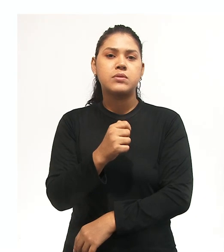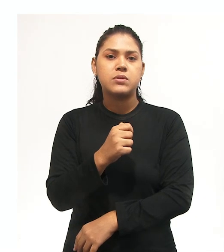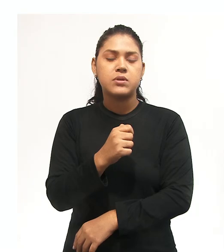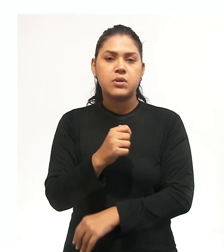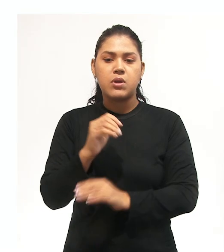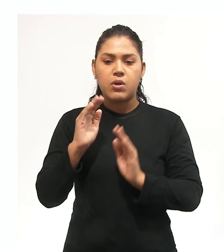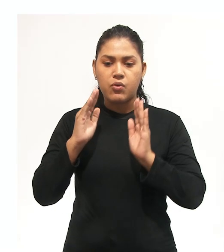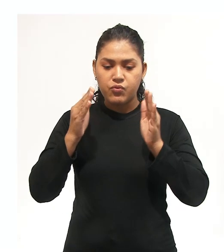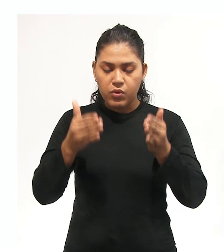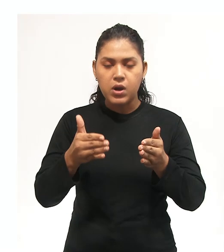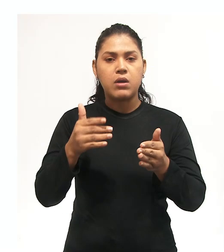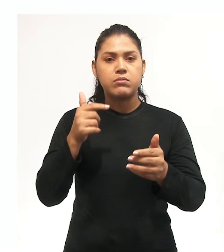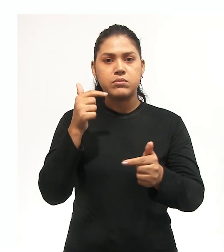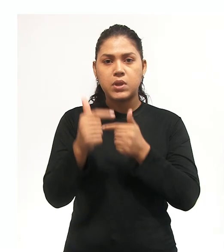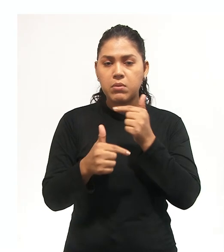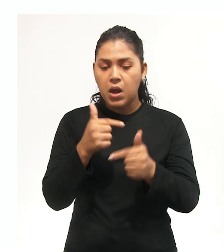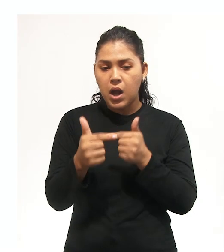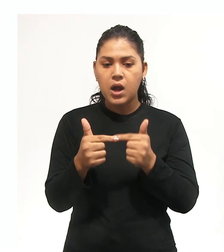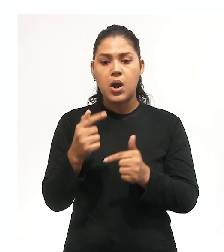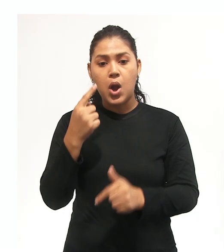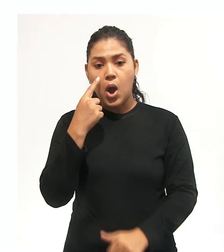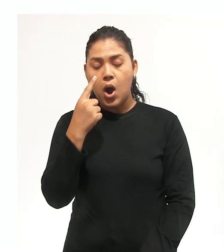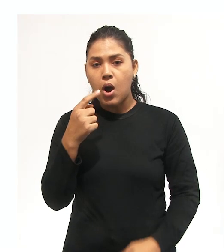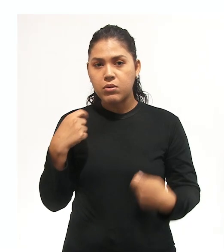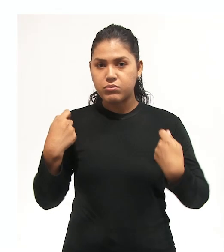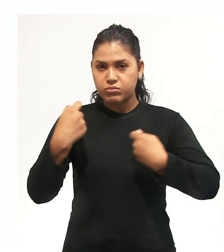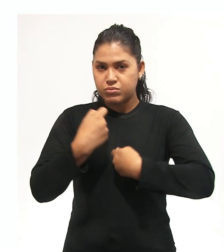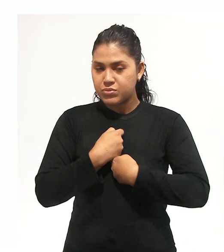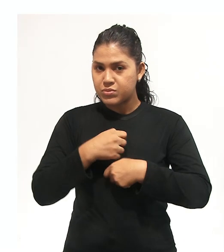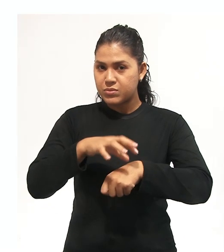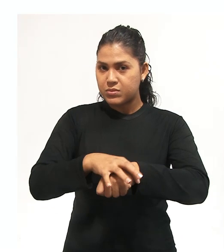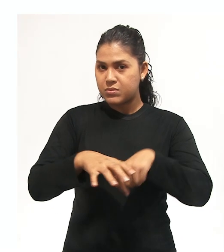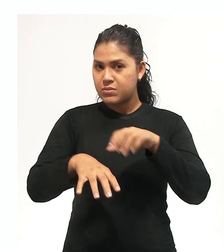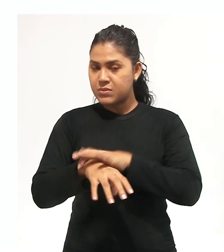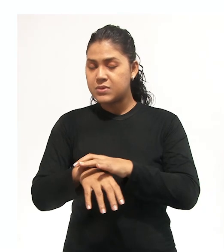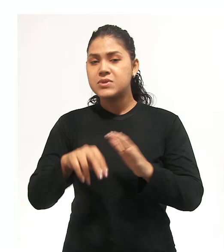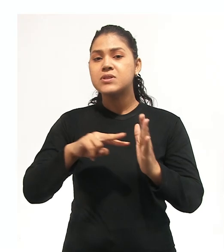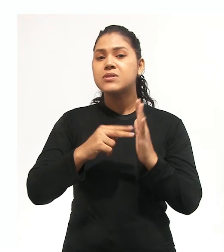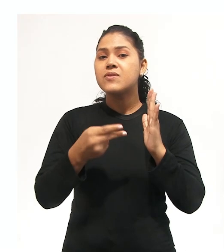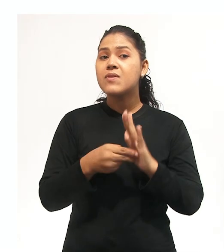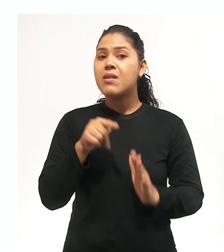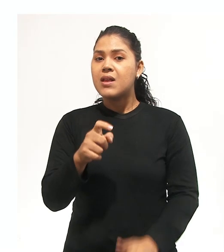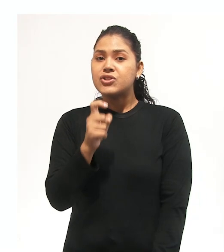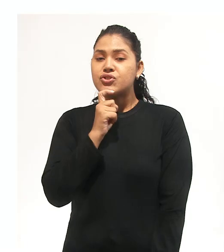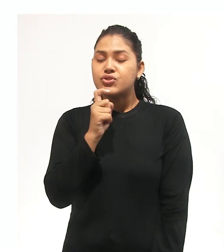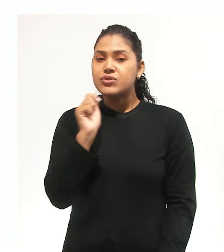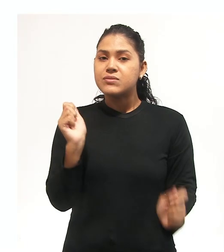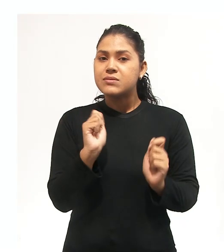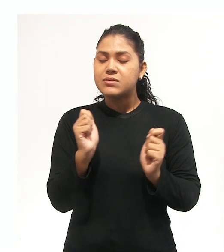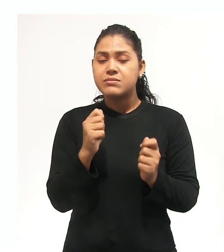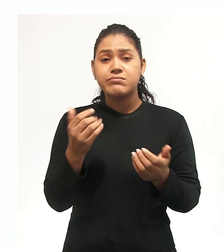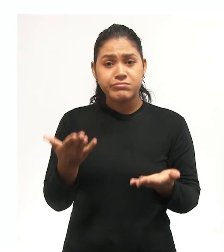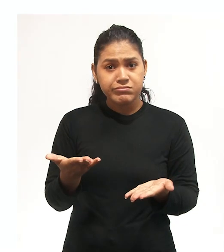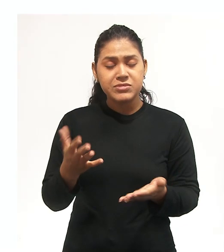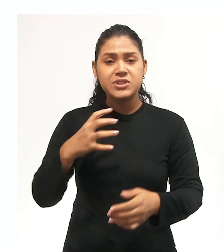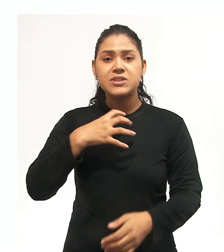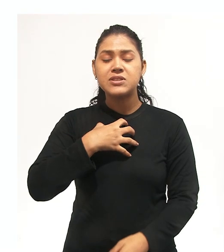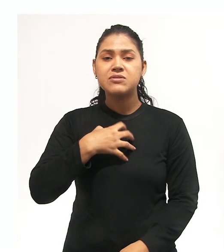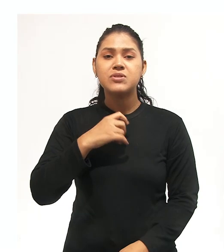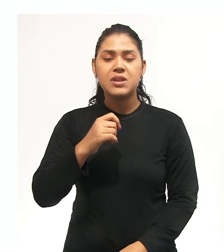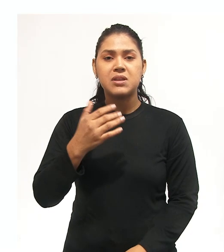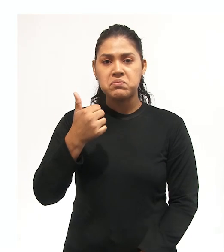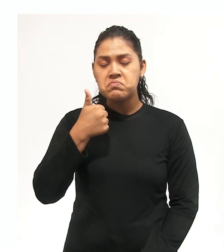alunos, todos eles encapados, porque provavelmente a sala é climatizada e isso faz com que eles tenham um